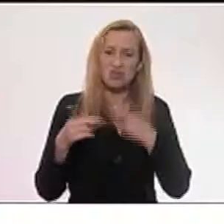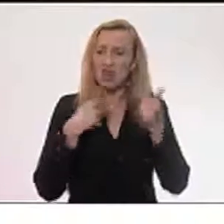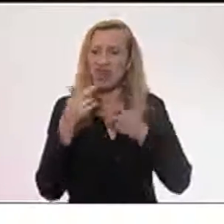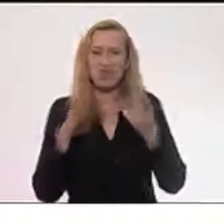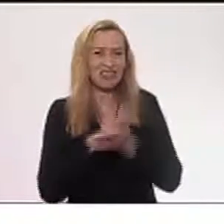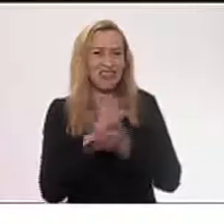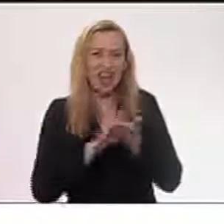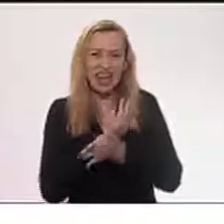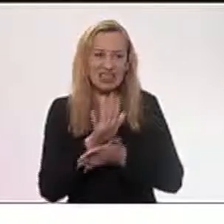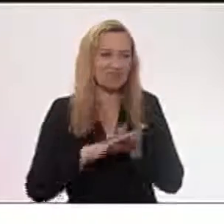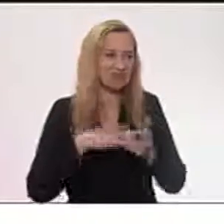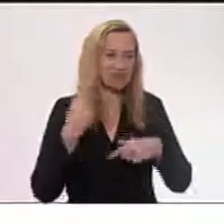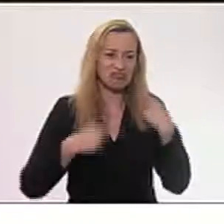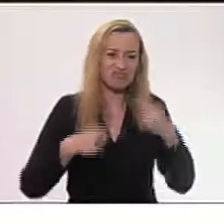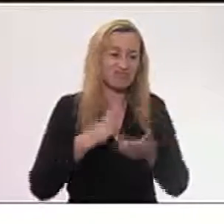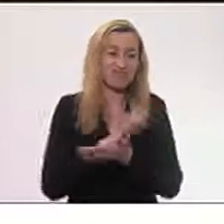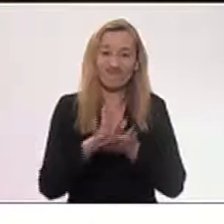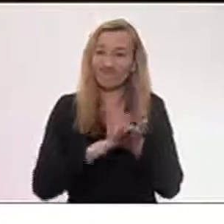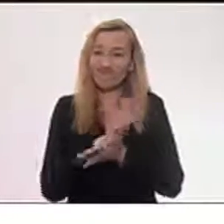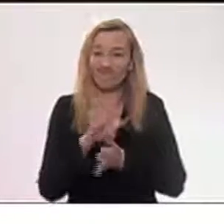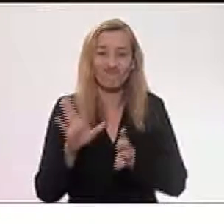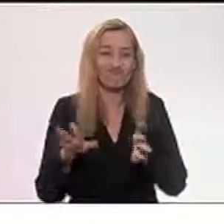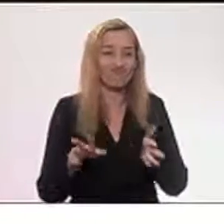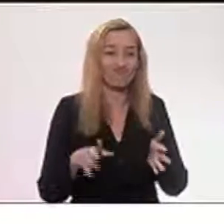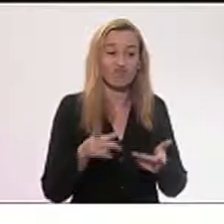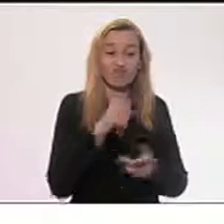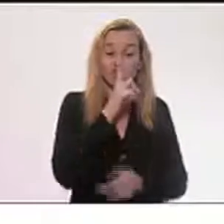um deputado sem expressão alguma.